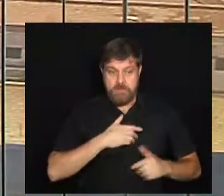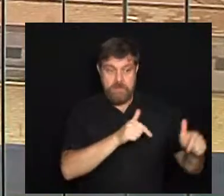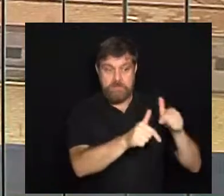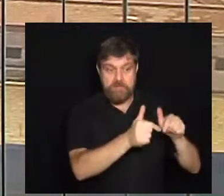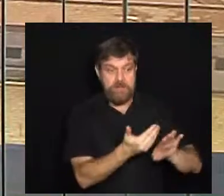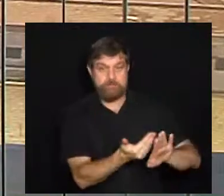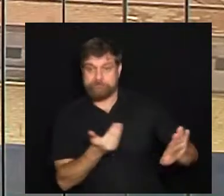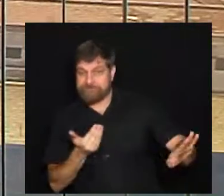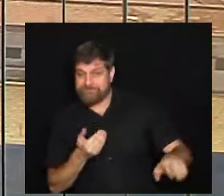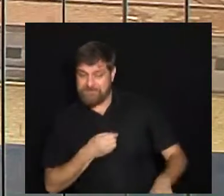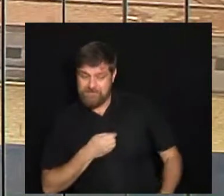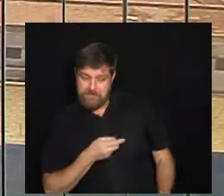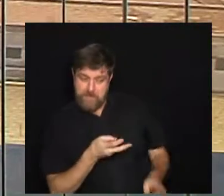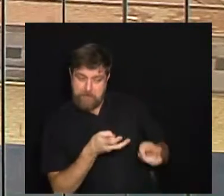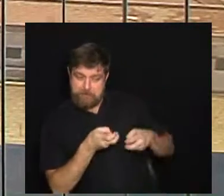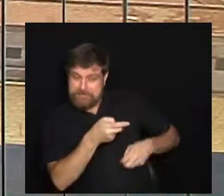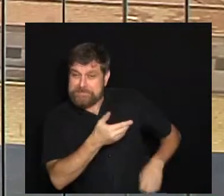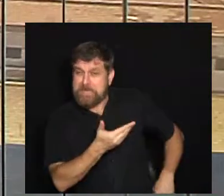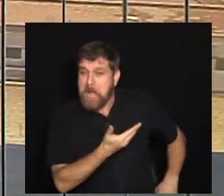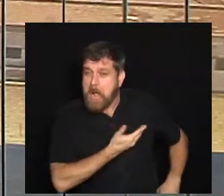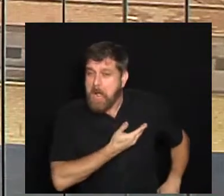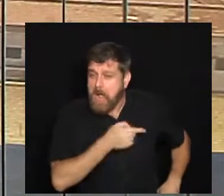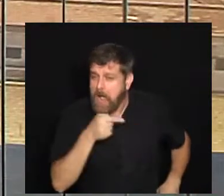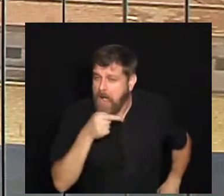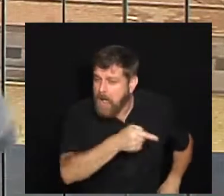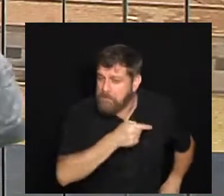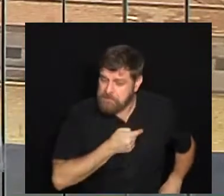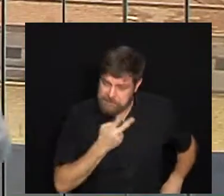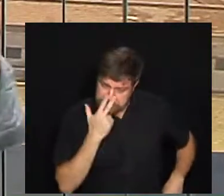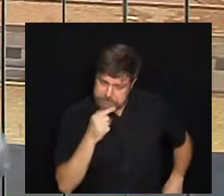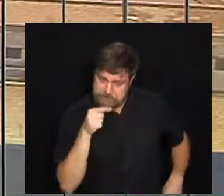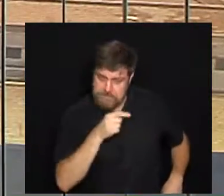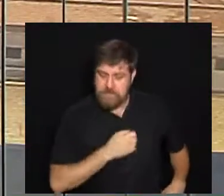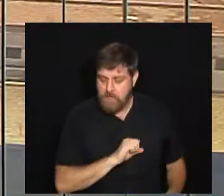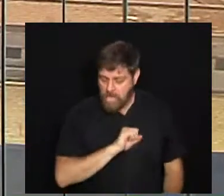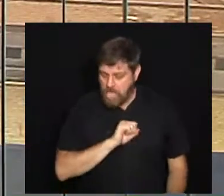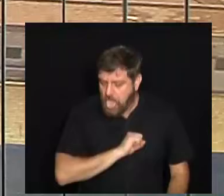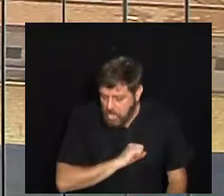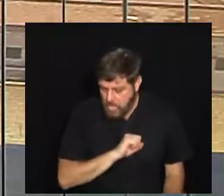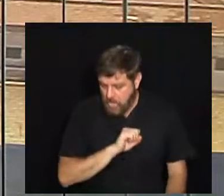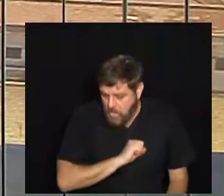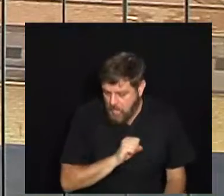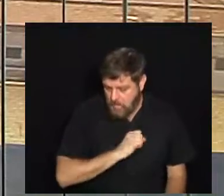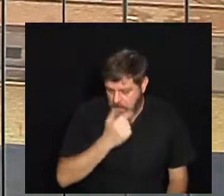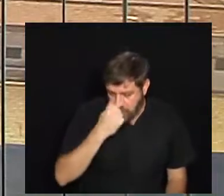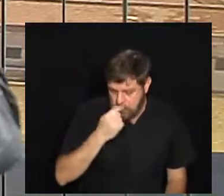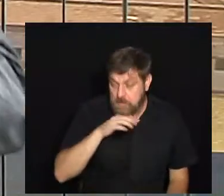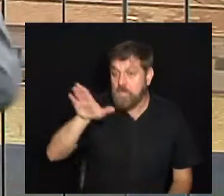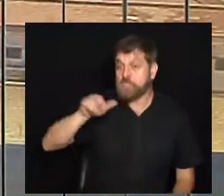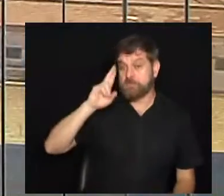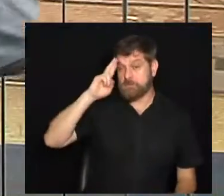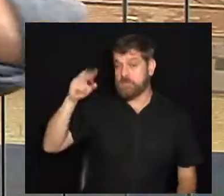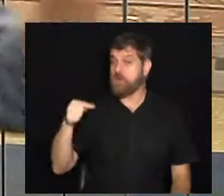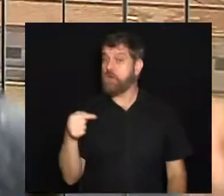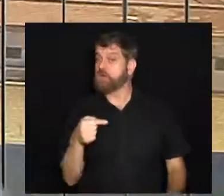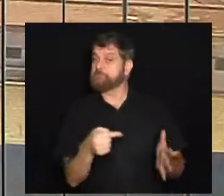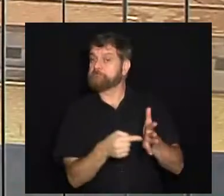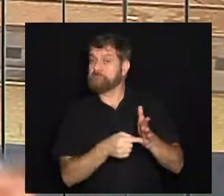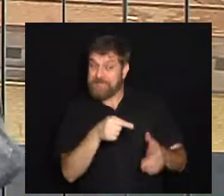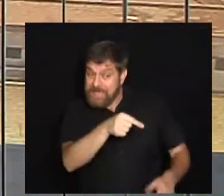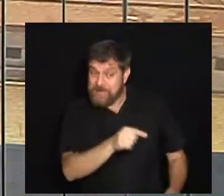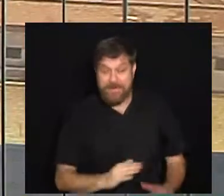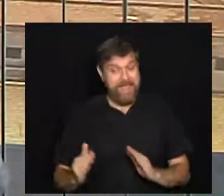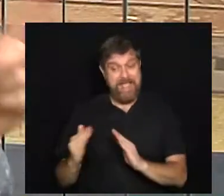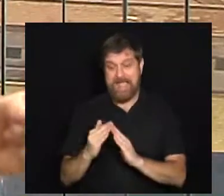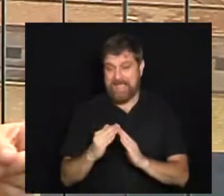trabalhar se tiver algum colega seu de trabalho com sistemas com sintomas respiratórios como tosse nariz escorrendo ele tem que falar com a chefia e ele tem que ir